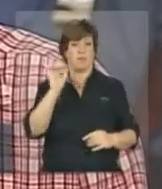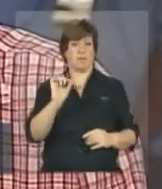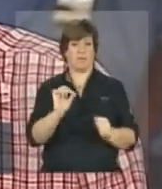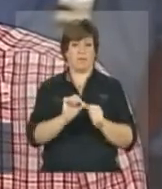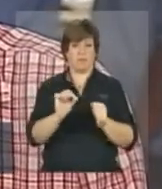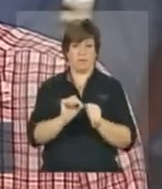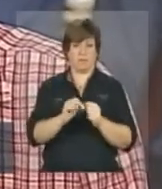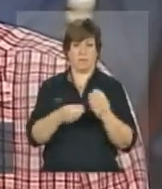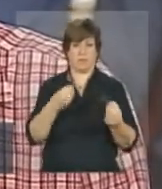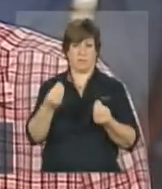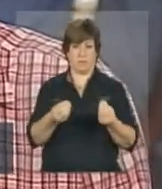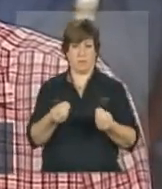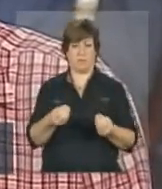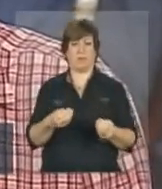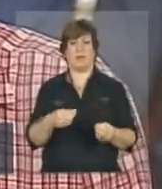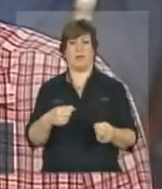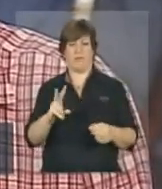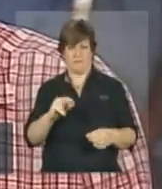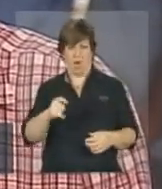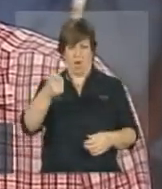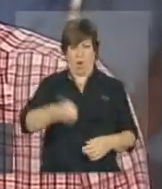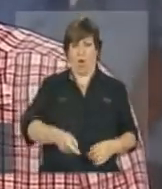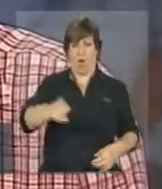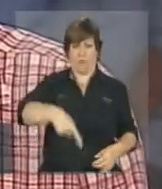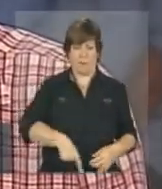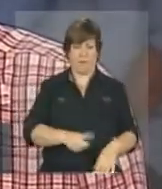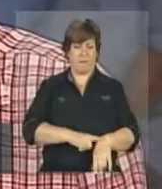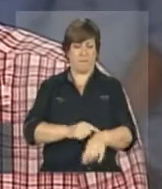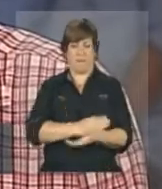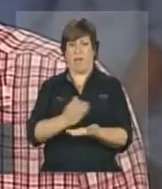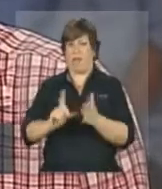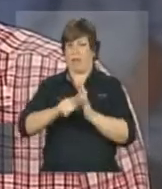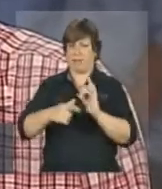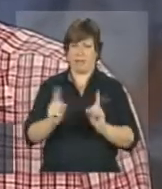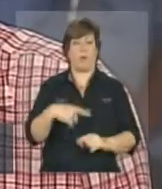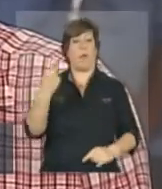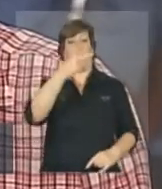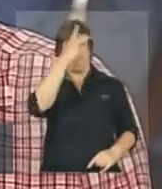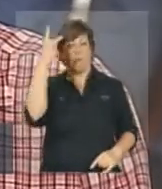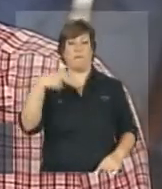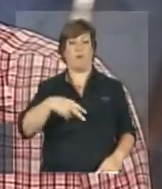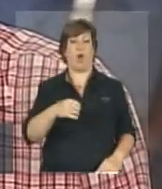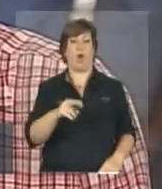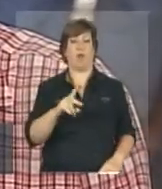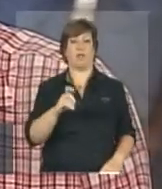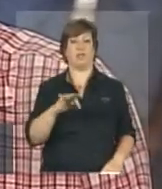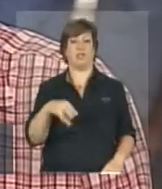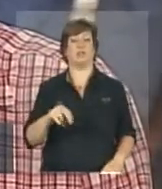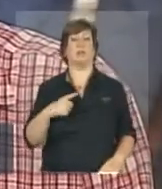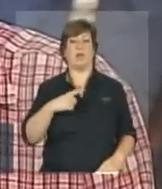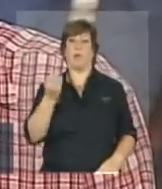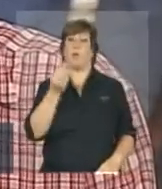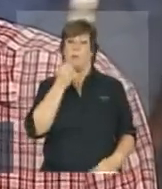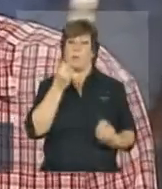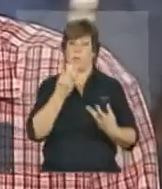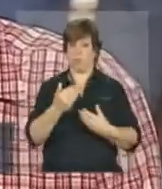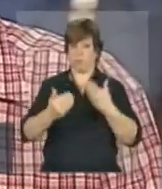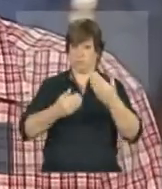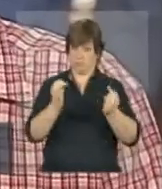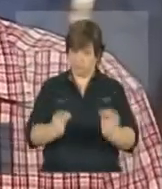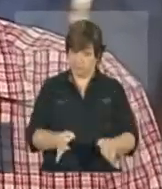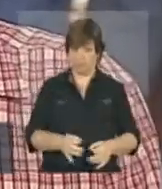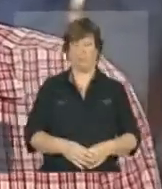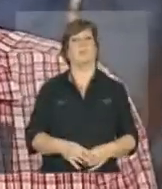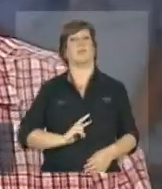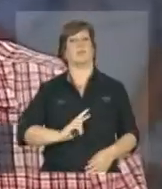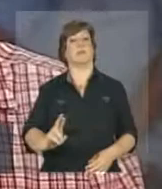prazos e metas para que a obra não atrase, para que o povo nordestino tenha mais essa possibilidade de desenvolvimento econômico na região? Sem